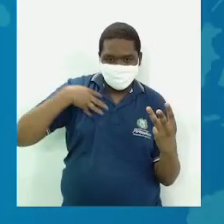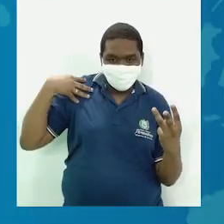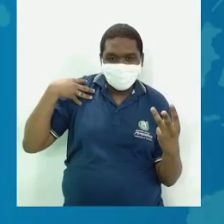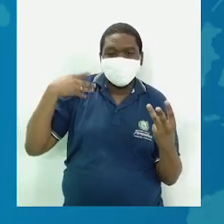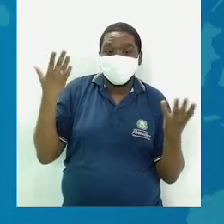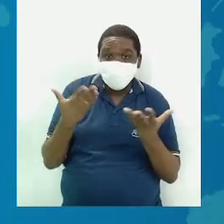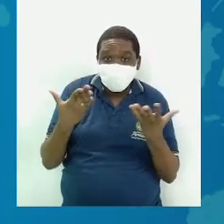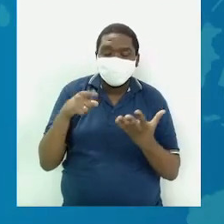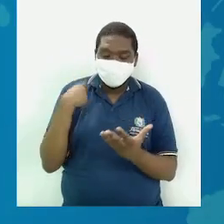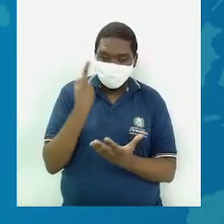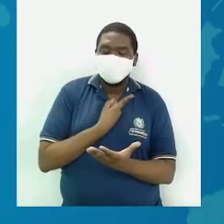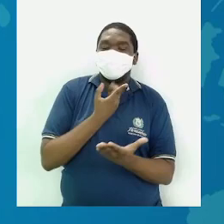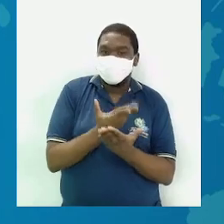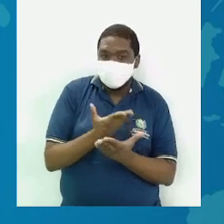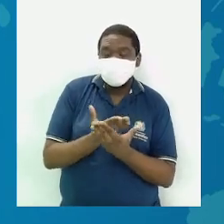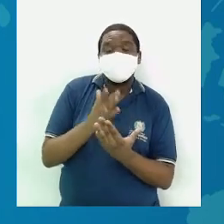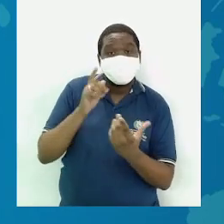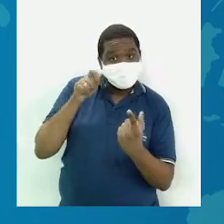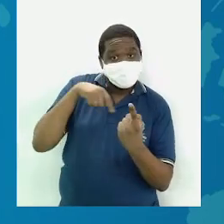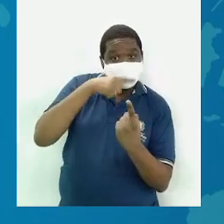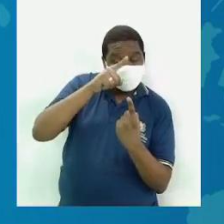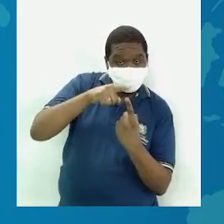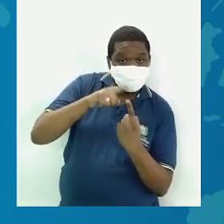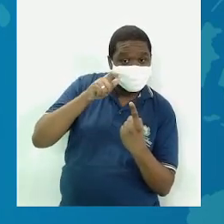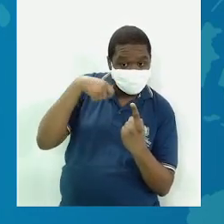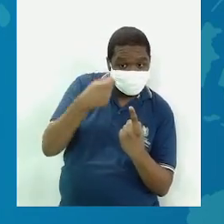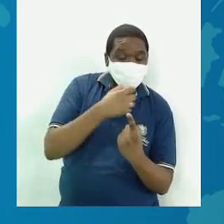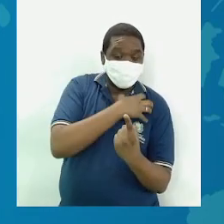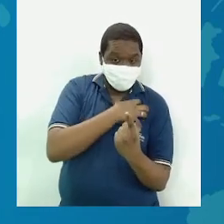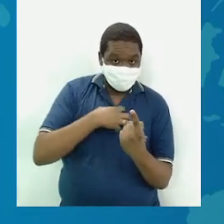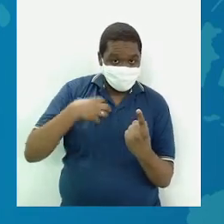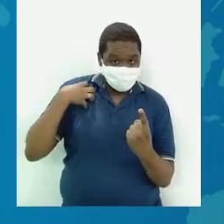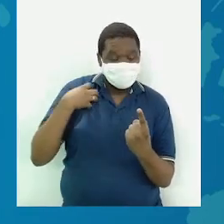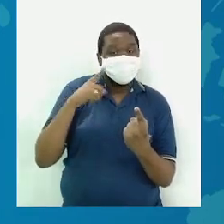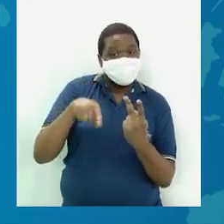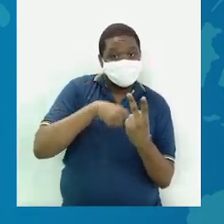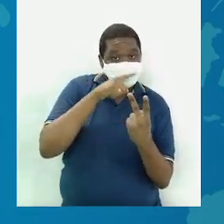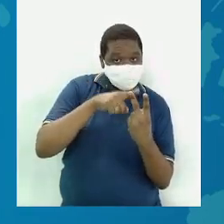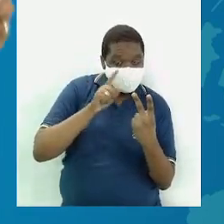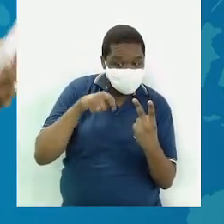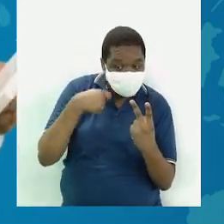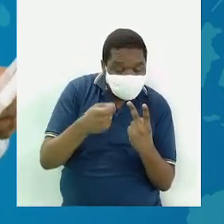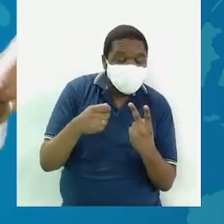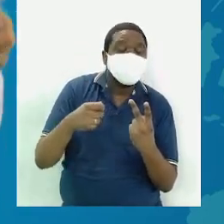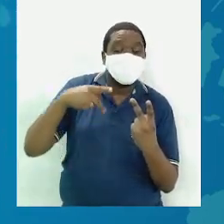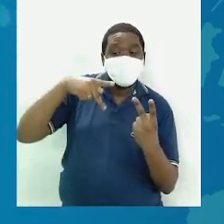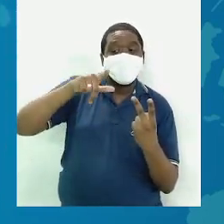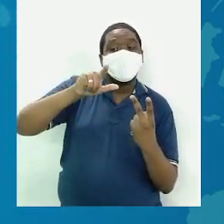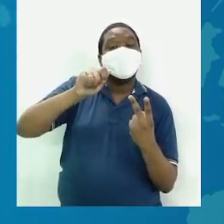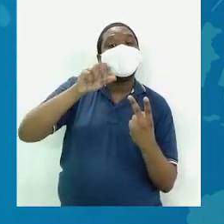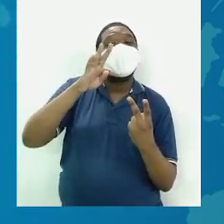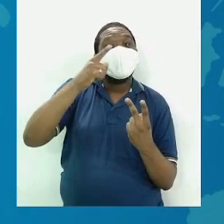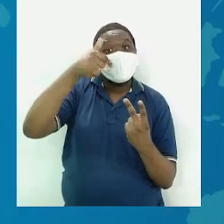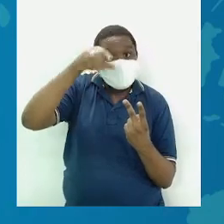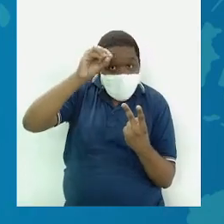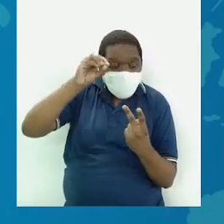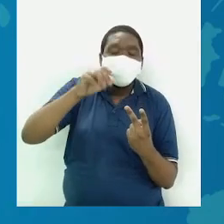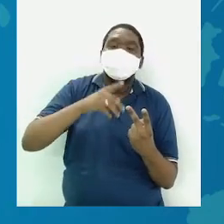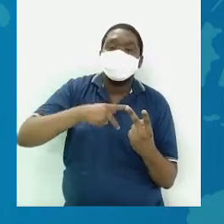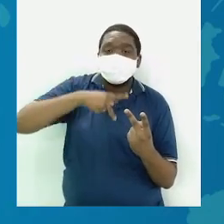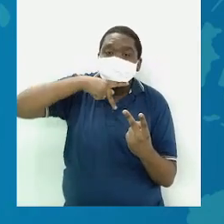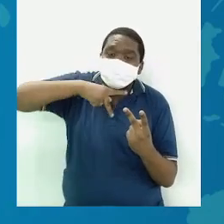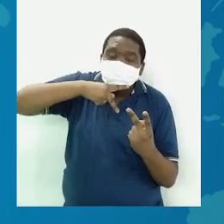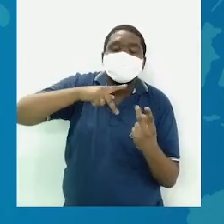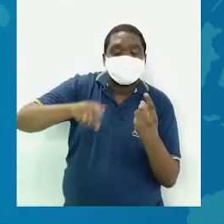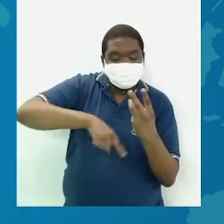hoje. Repito aí: Sócrates, Platão e Aristóteles. Talvez você já